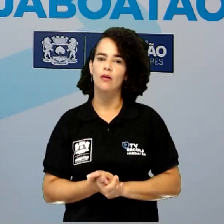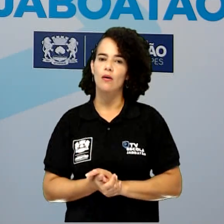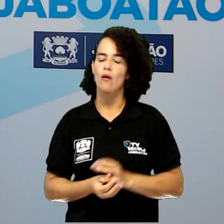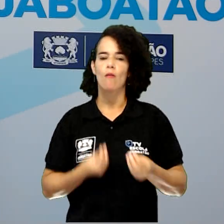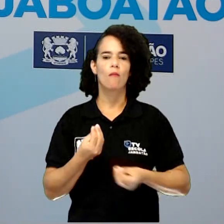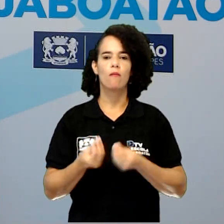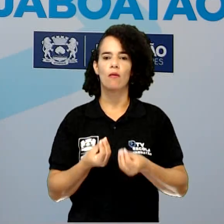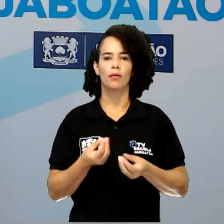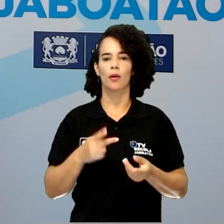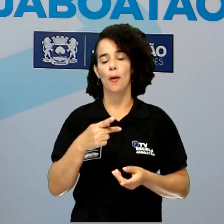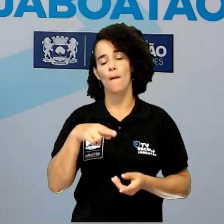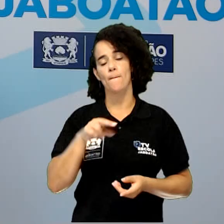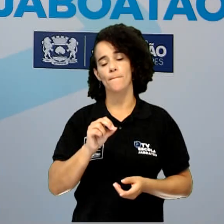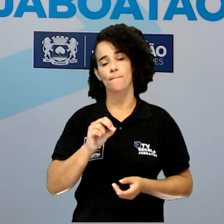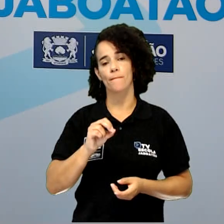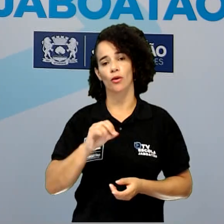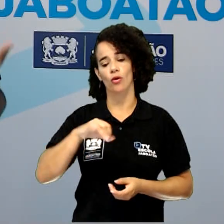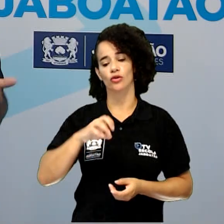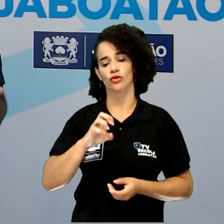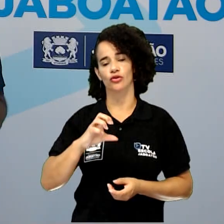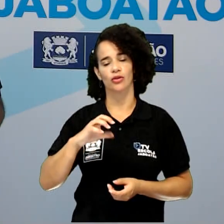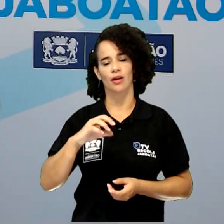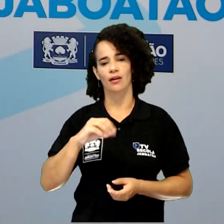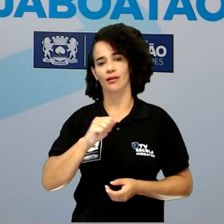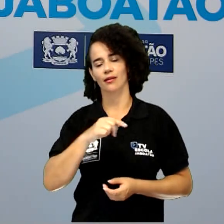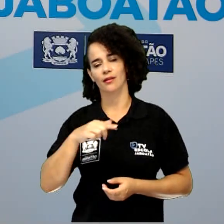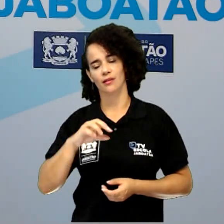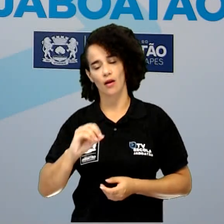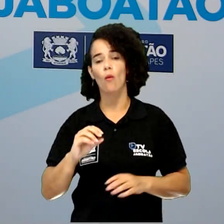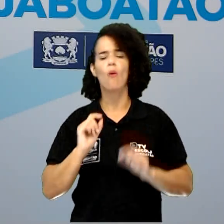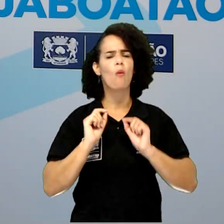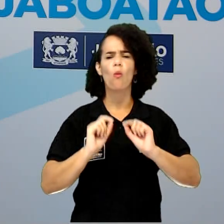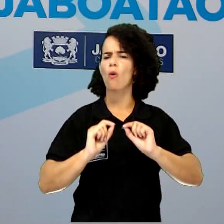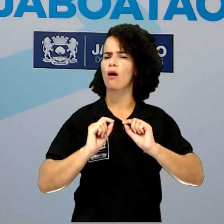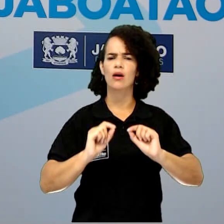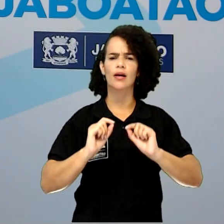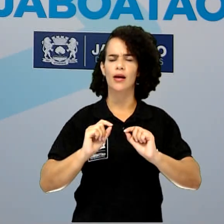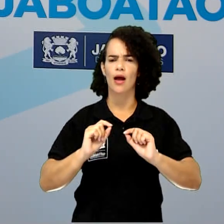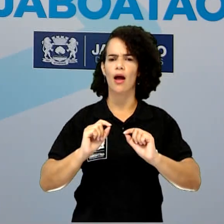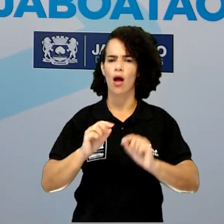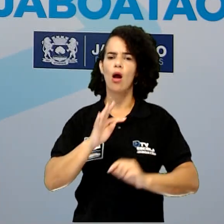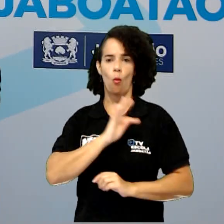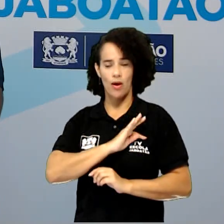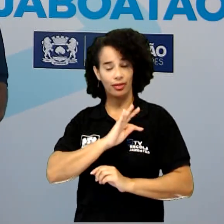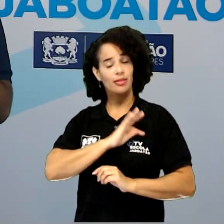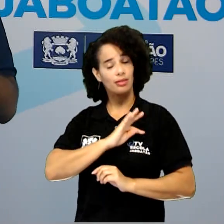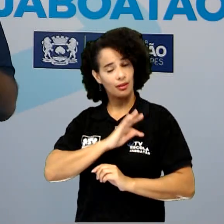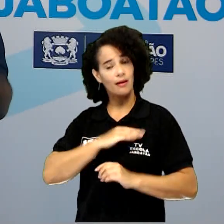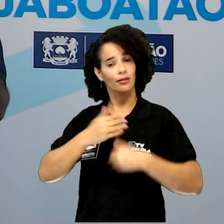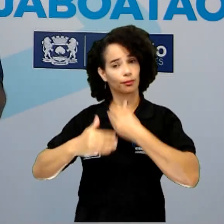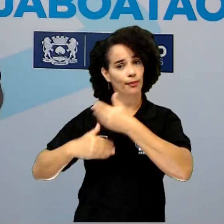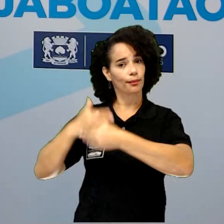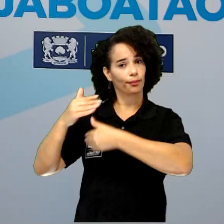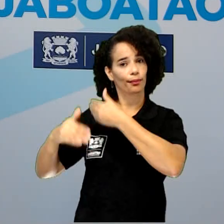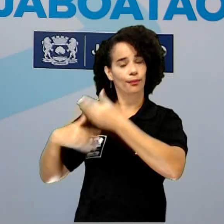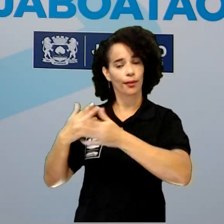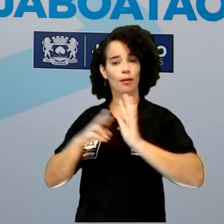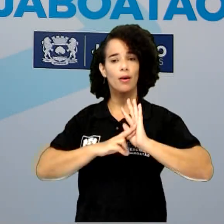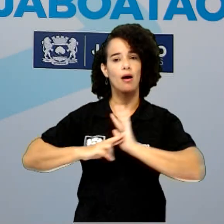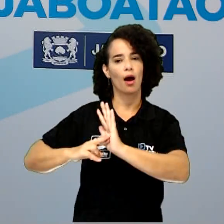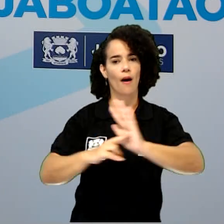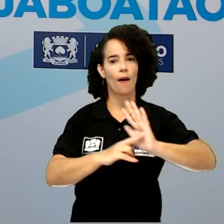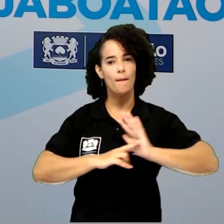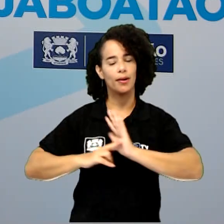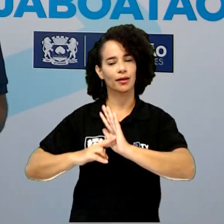projeções cartográficas. O que é uma projeção? Uma projeção é uma técnica desenvolvida para representar um